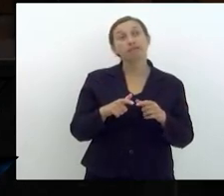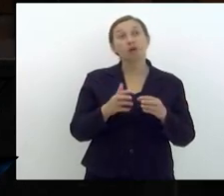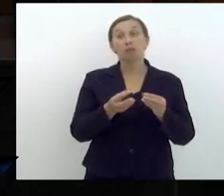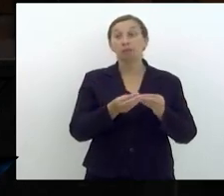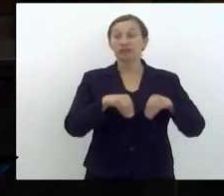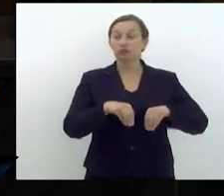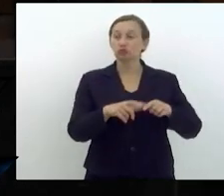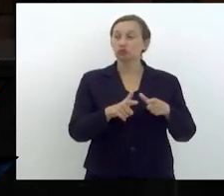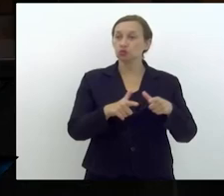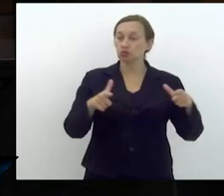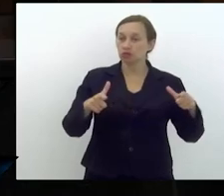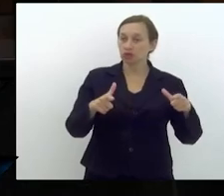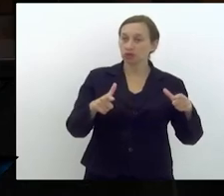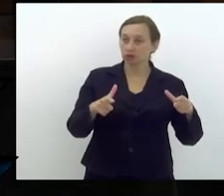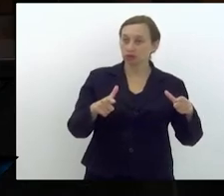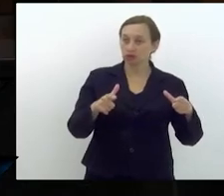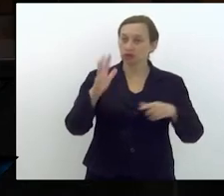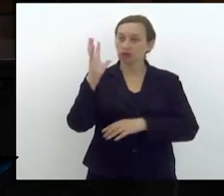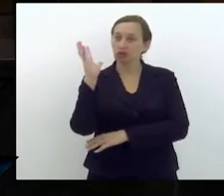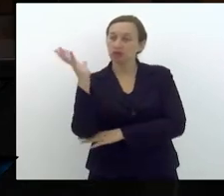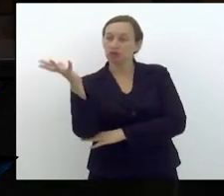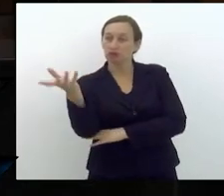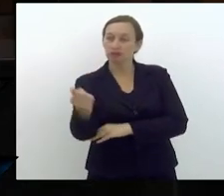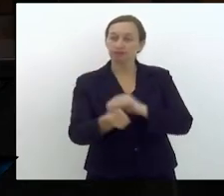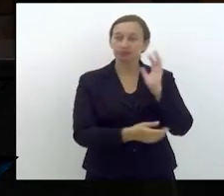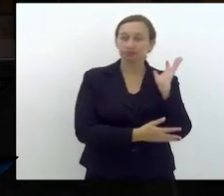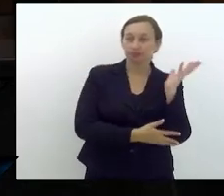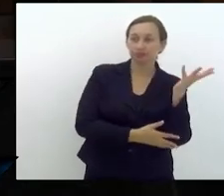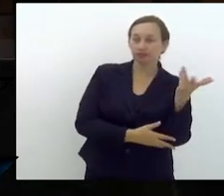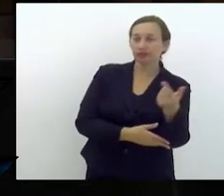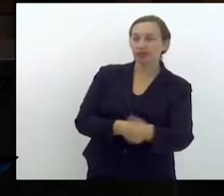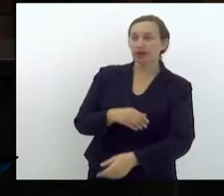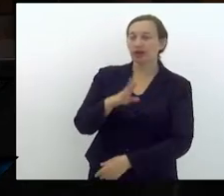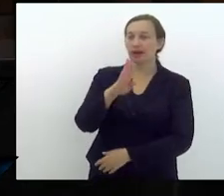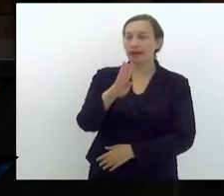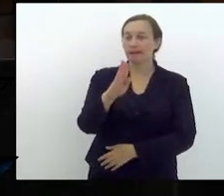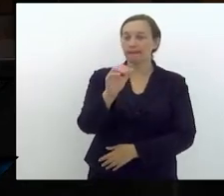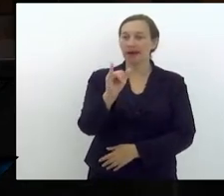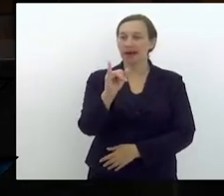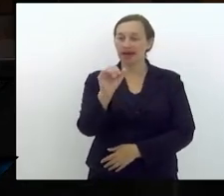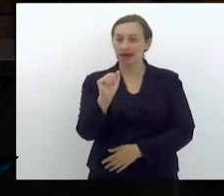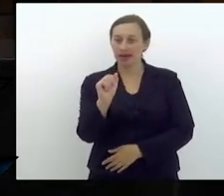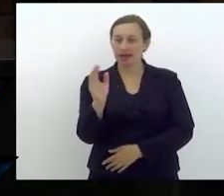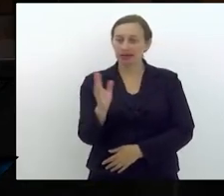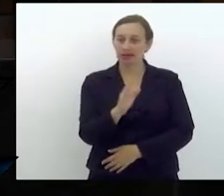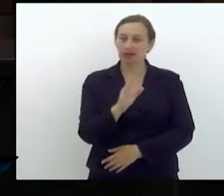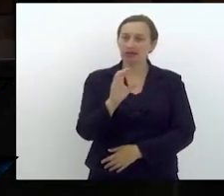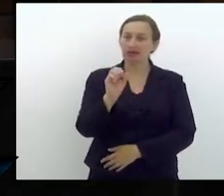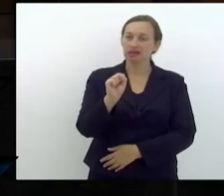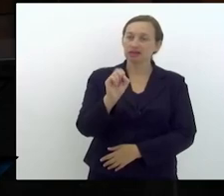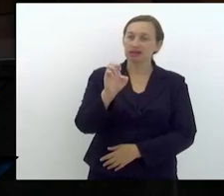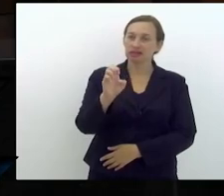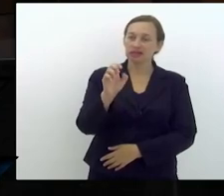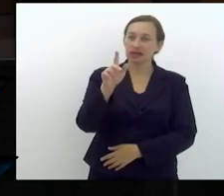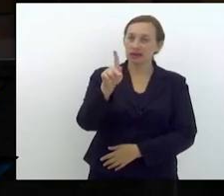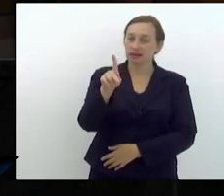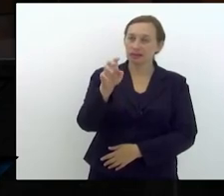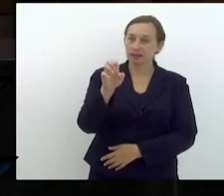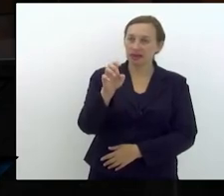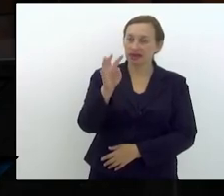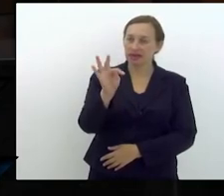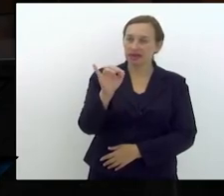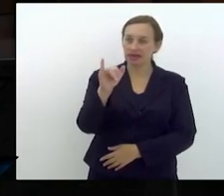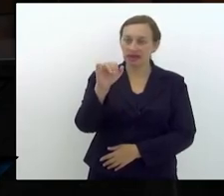na Bahia é de Sepetiba que é uma Bahia muito frágil porque